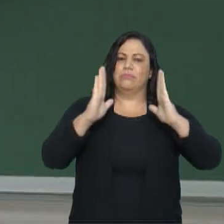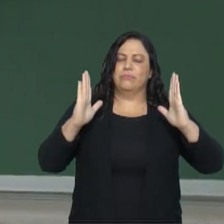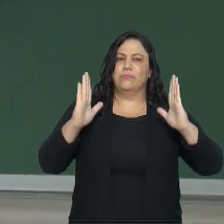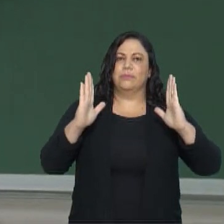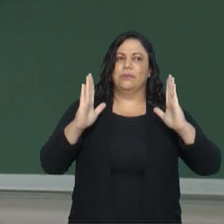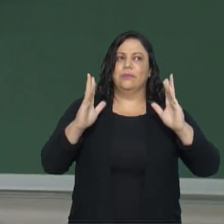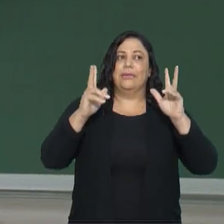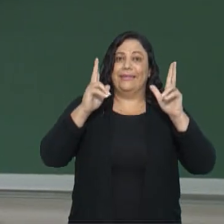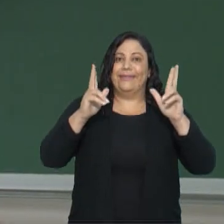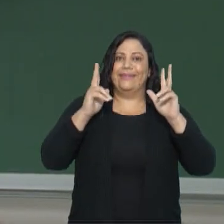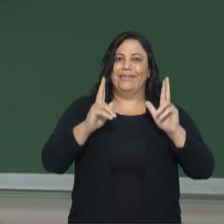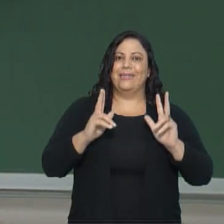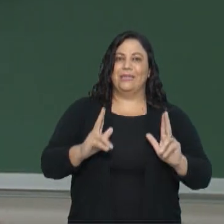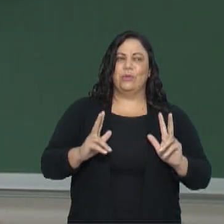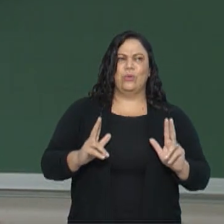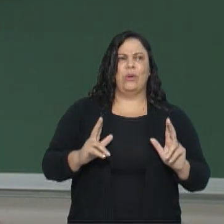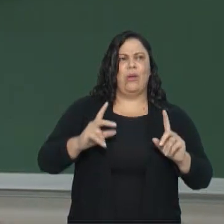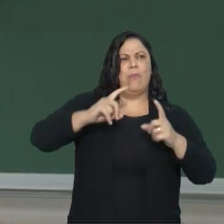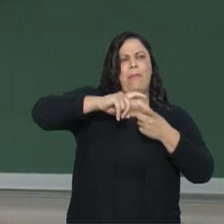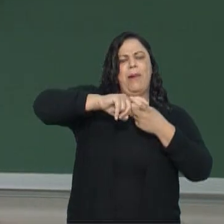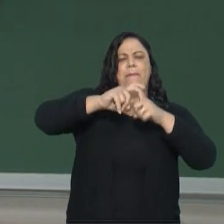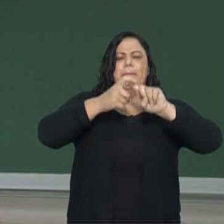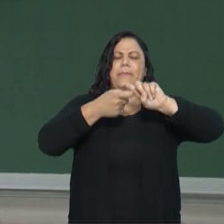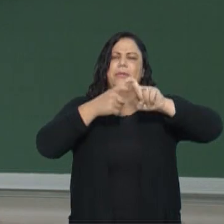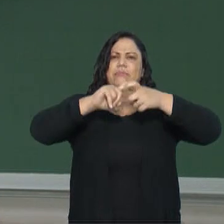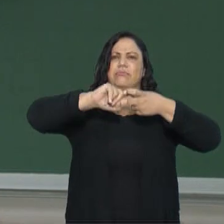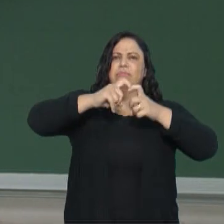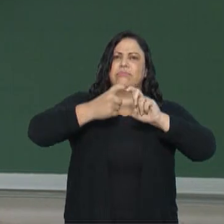que ela tem essas dobras, né? Essas